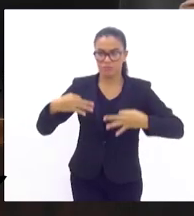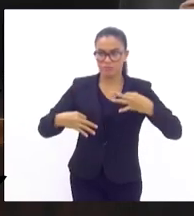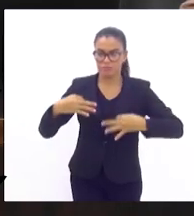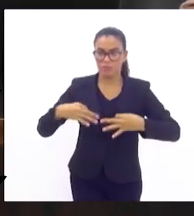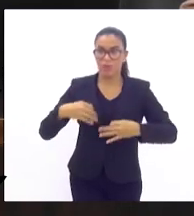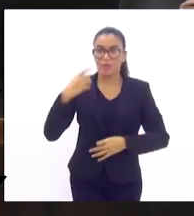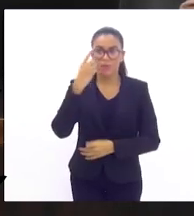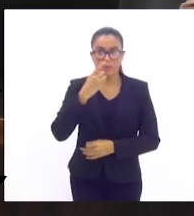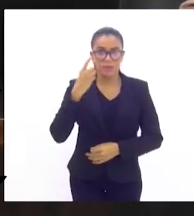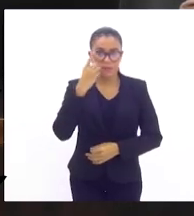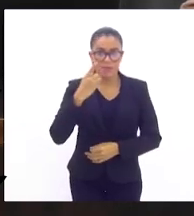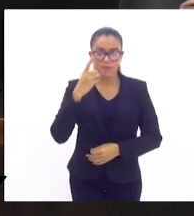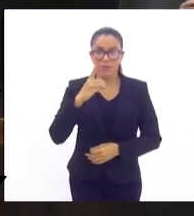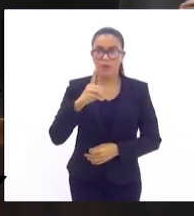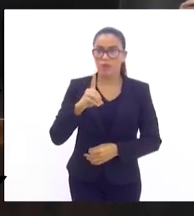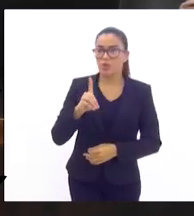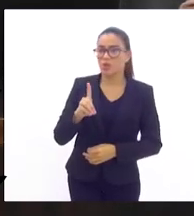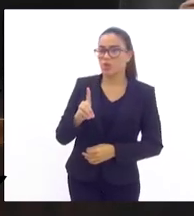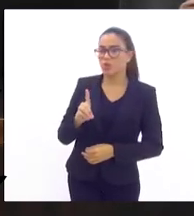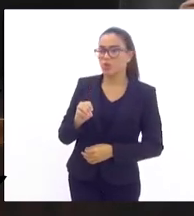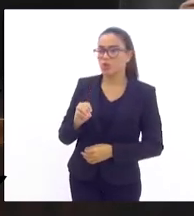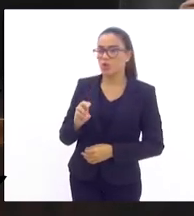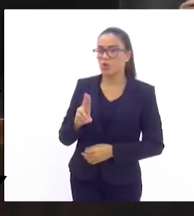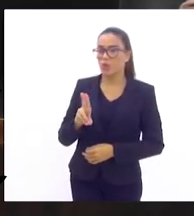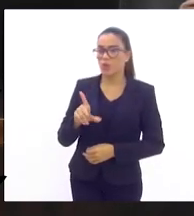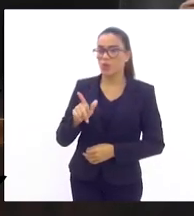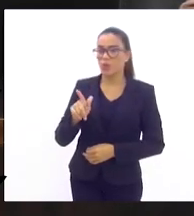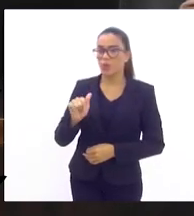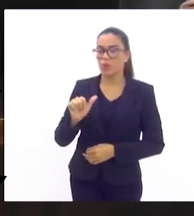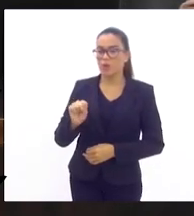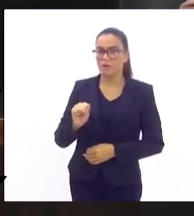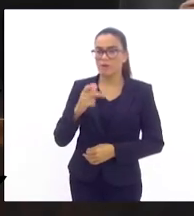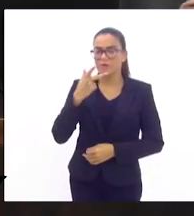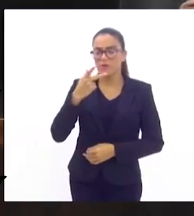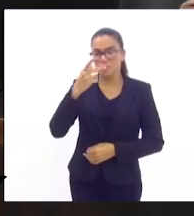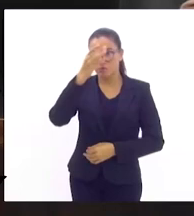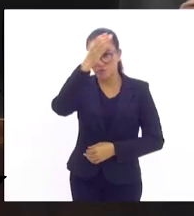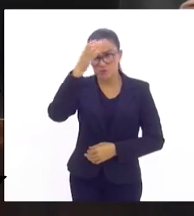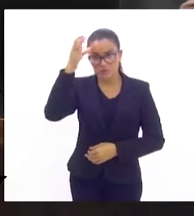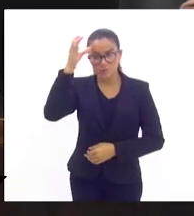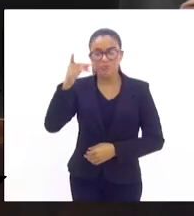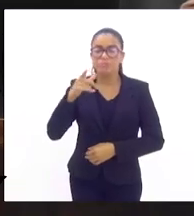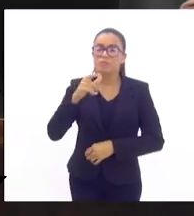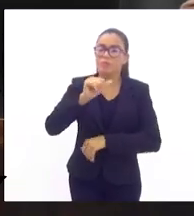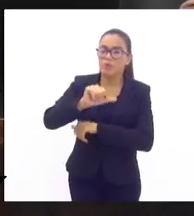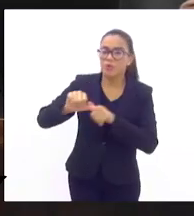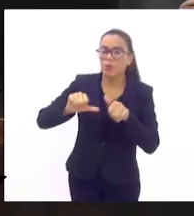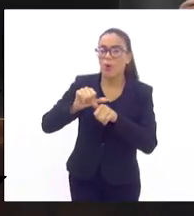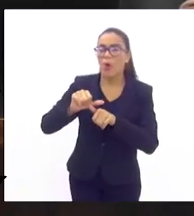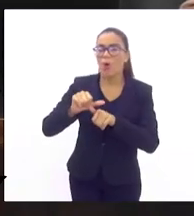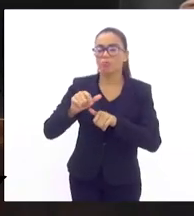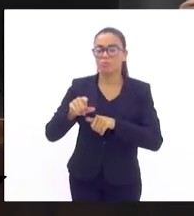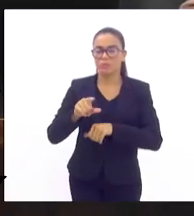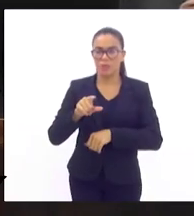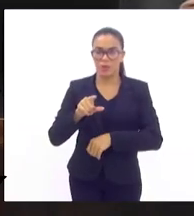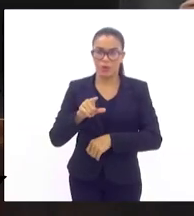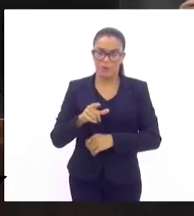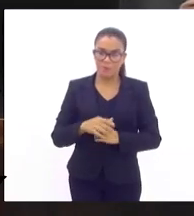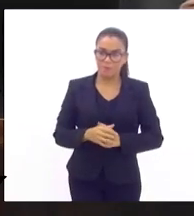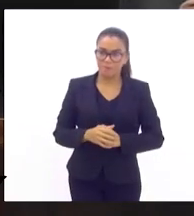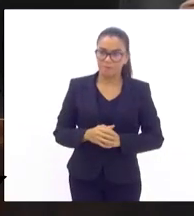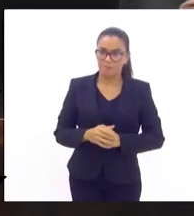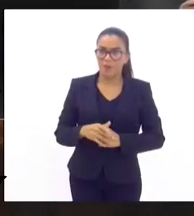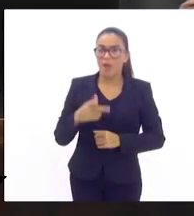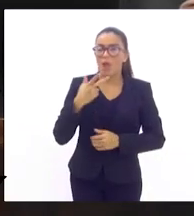Deputado Douglas, Vossa Excelência falou sobre os órgãos de defesa do consumidor e as reclamações depois do início